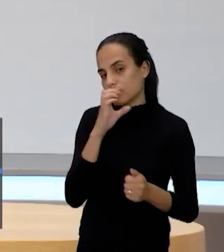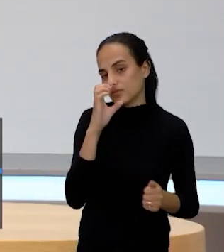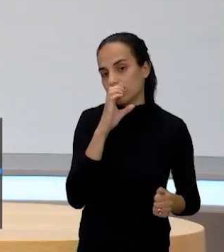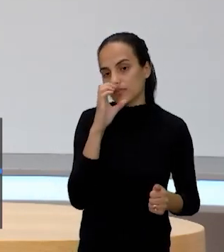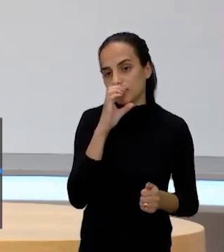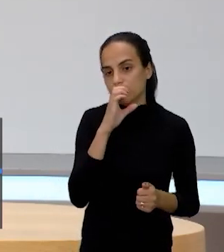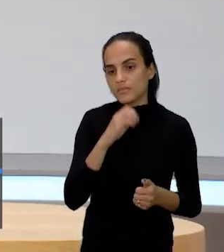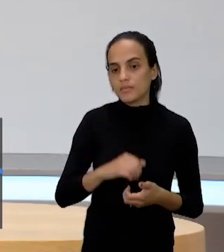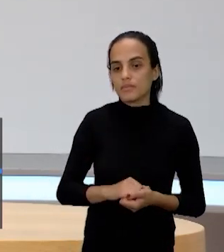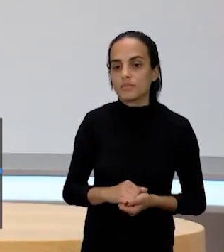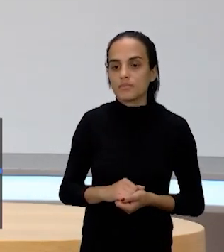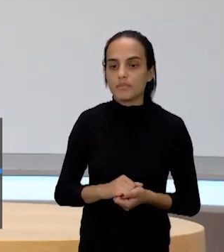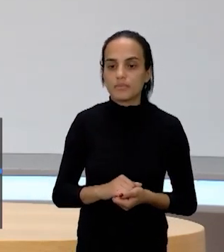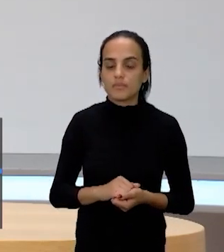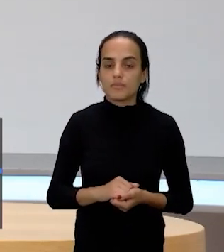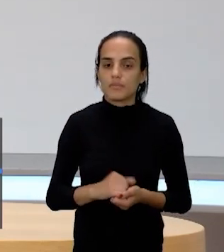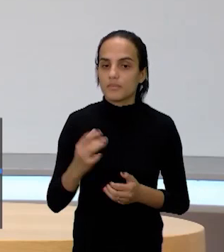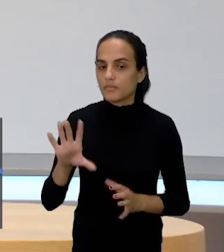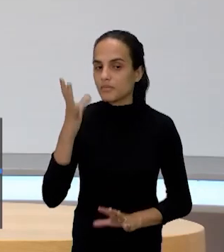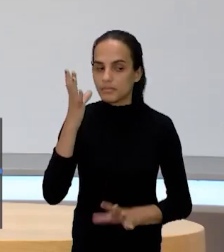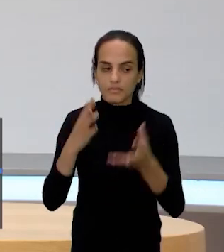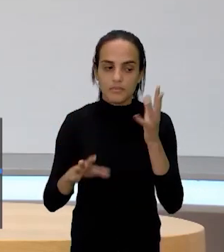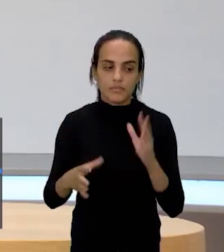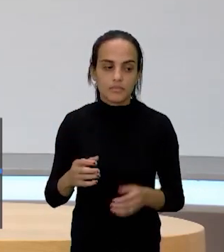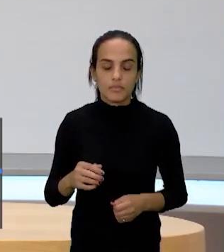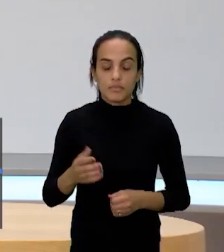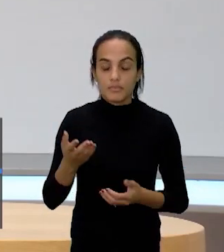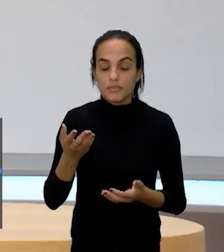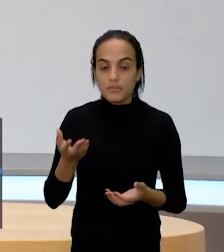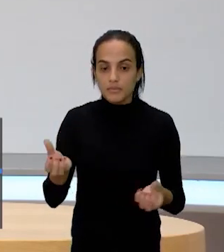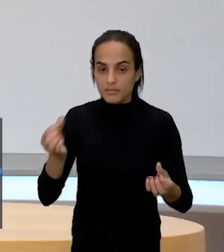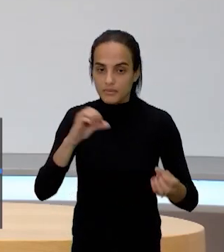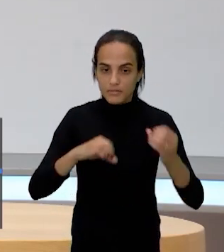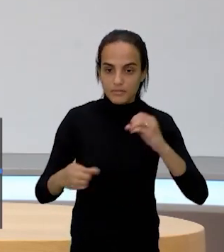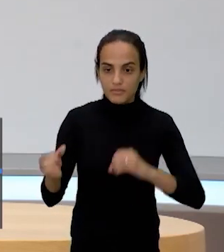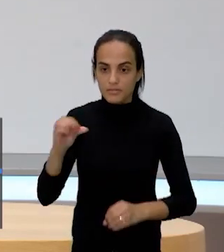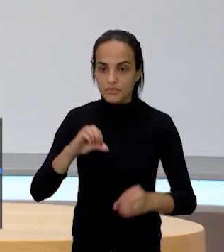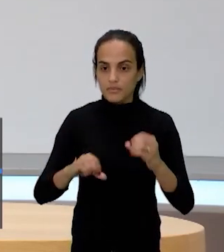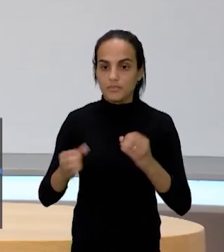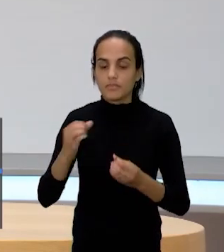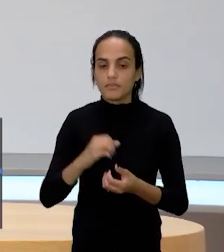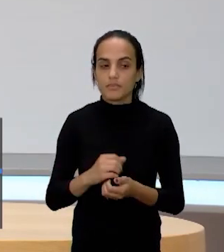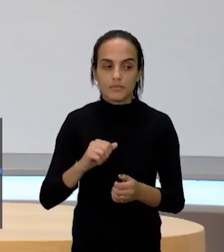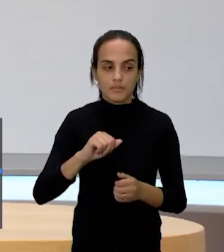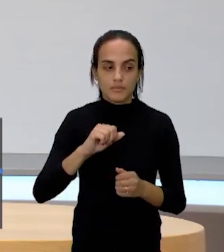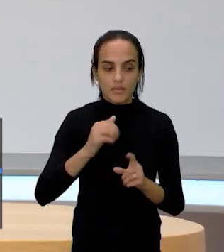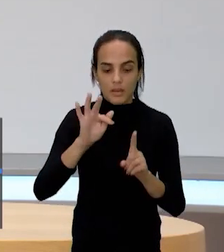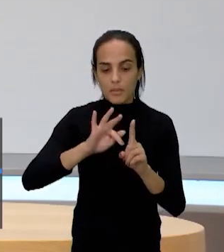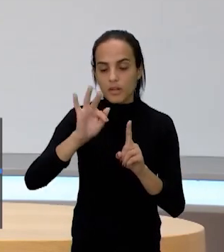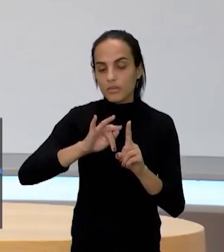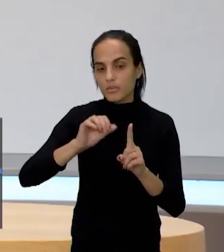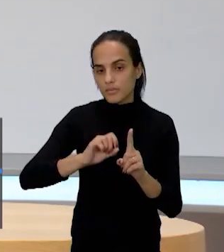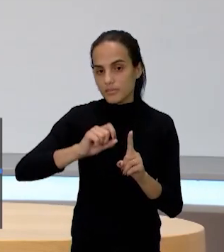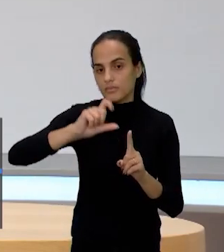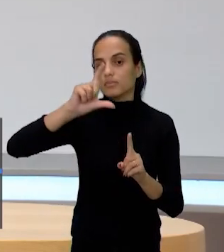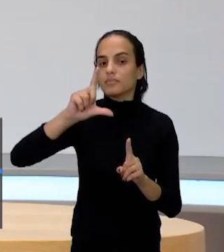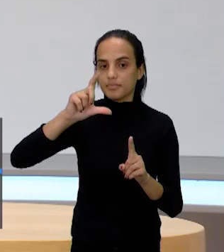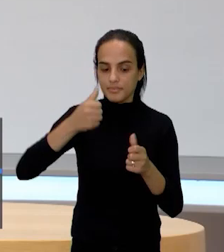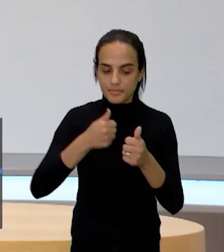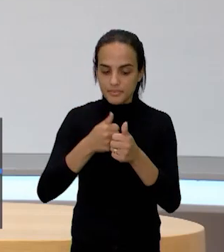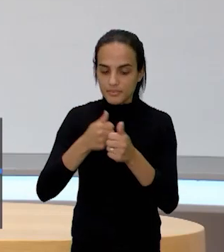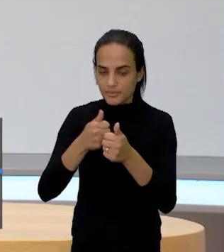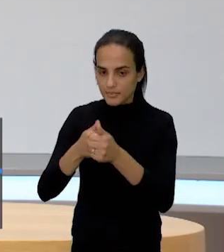Então, para acontecer uma reação química, as partículas têm que colidir. Então, perceberam que se eu aumentar a temperatura, elas colidem mais